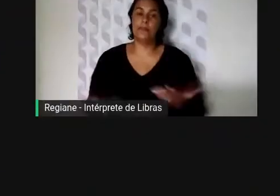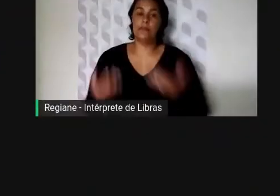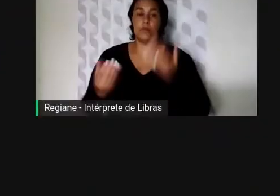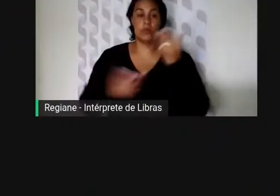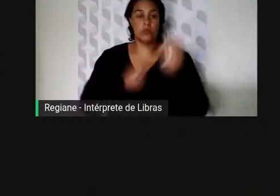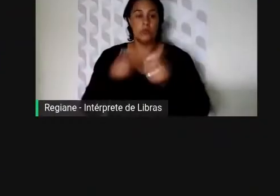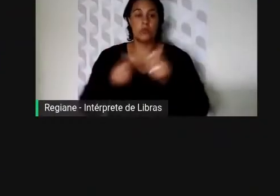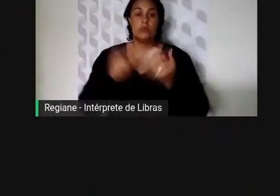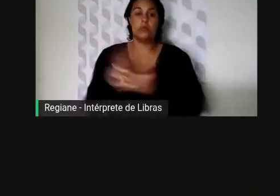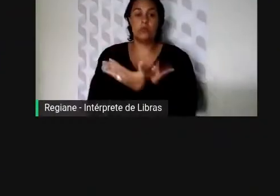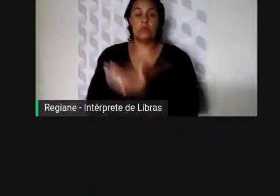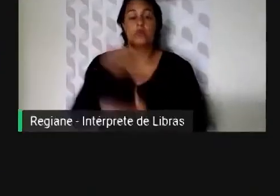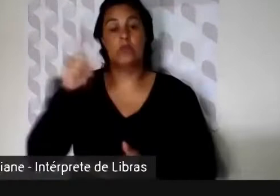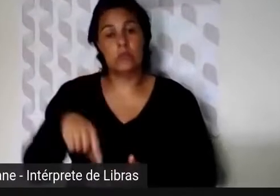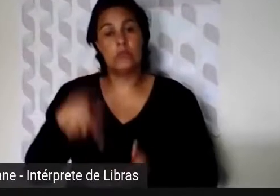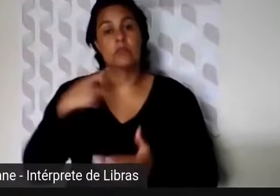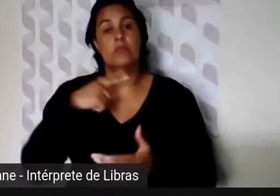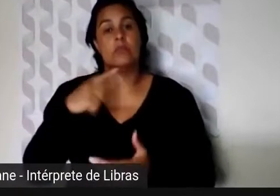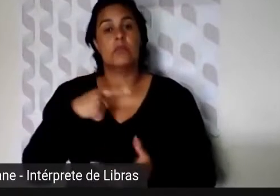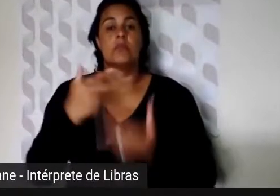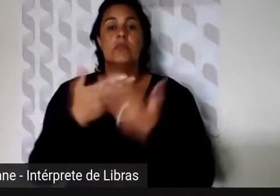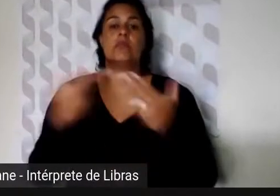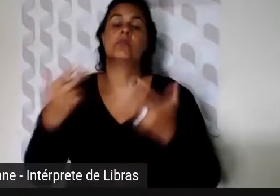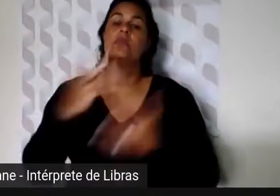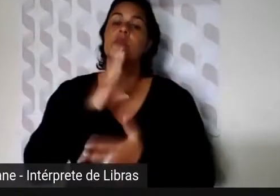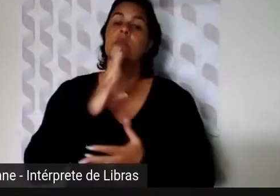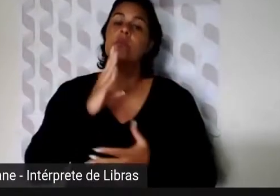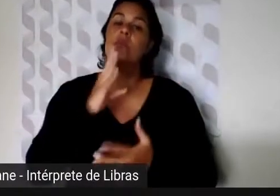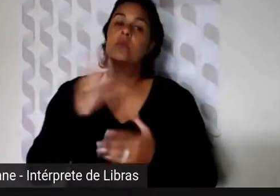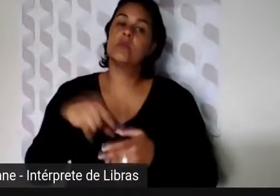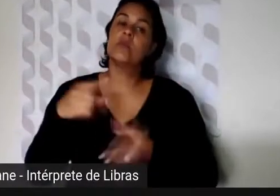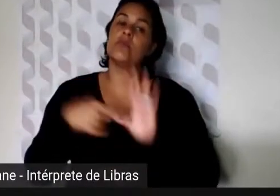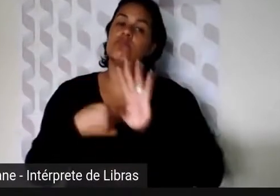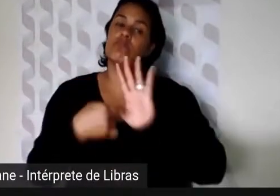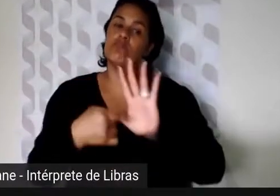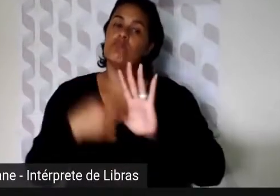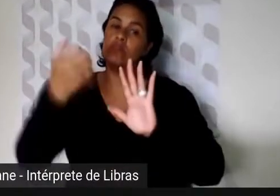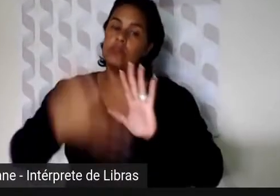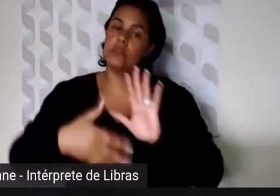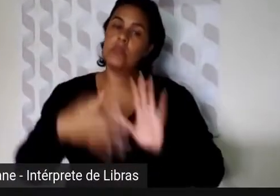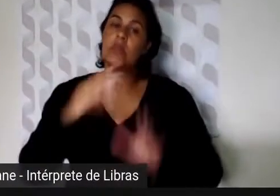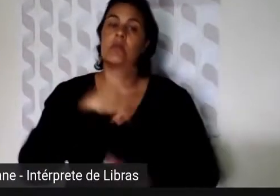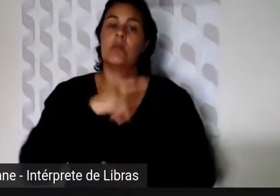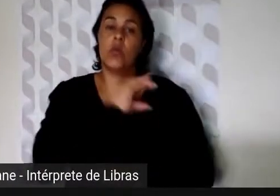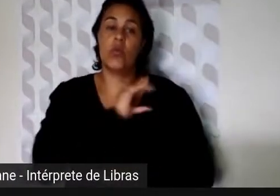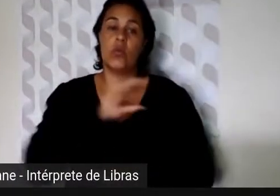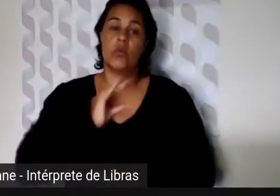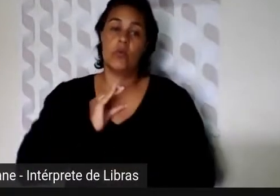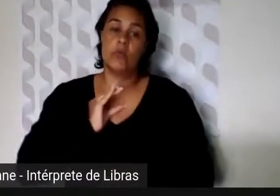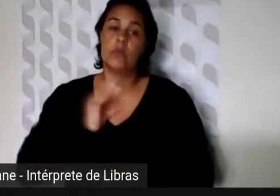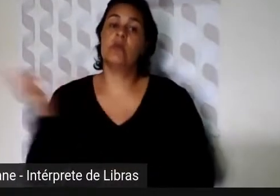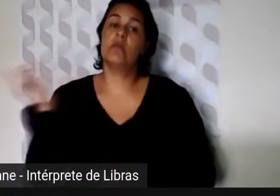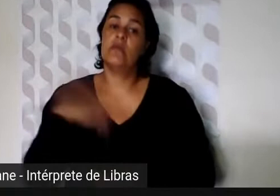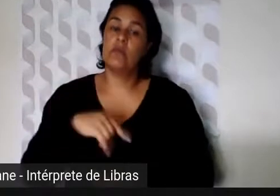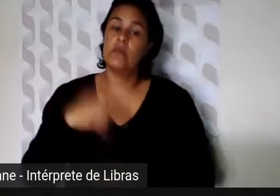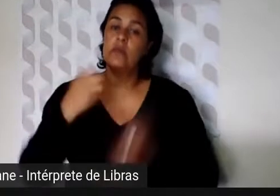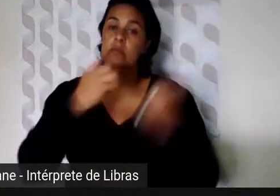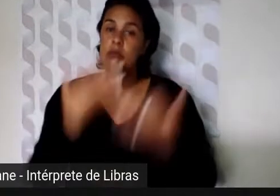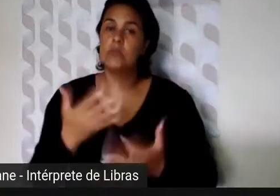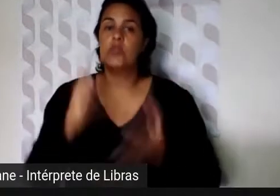que pede que se dê o conhecimento dos destaques apresentados, nas comissões vem já dizendo, olha, foram